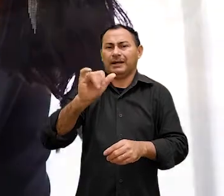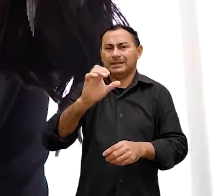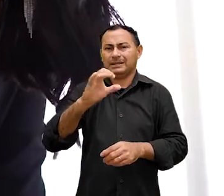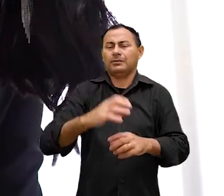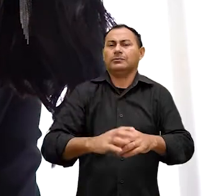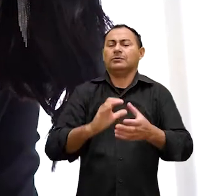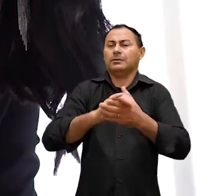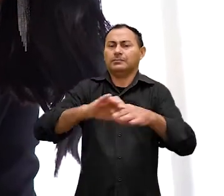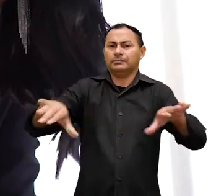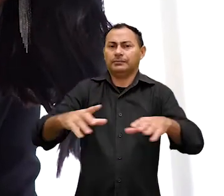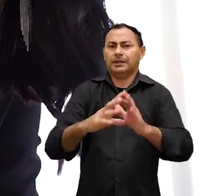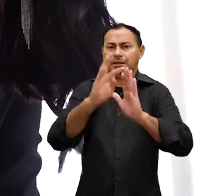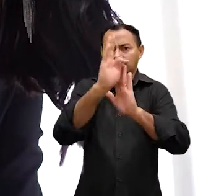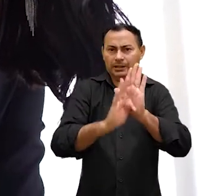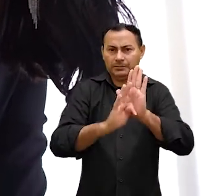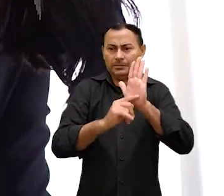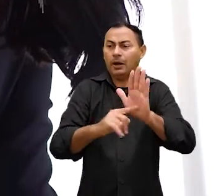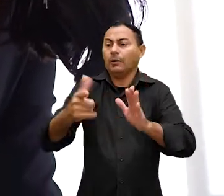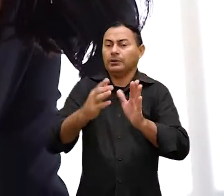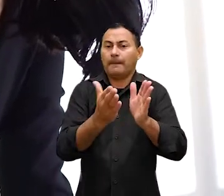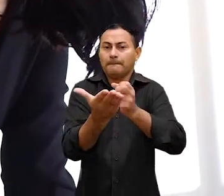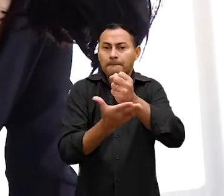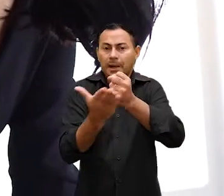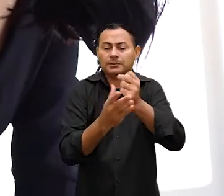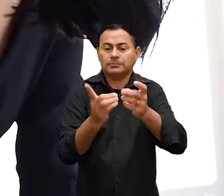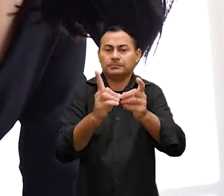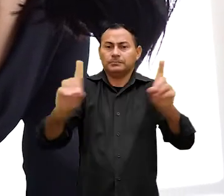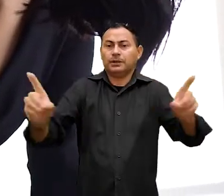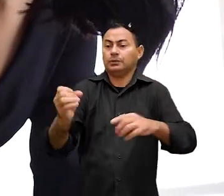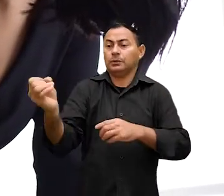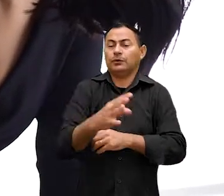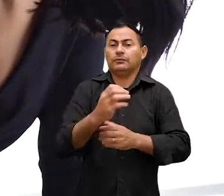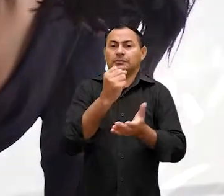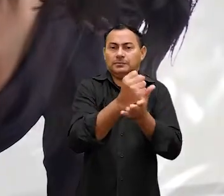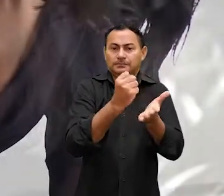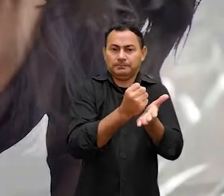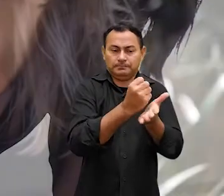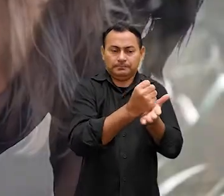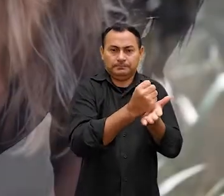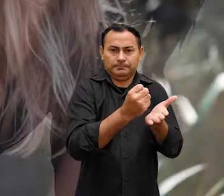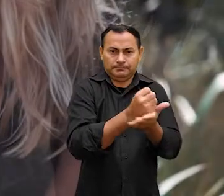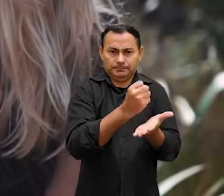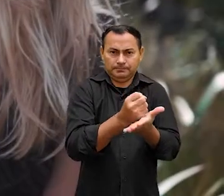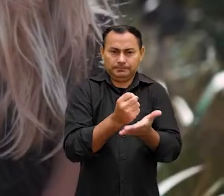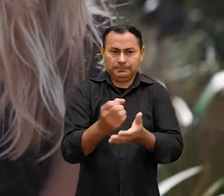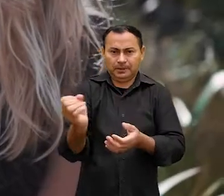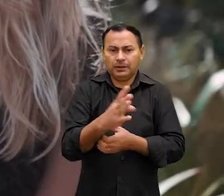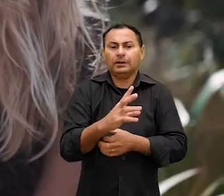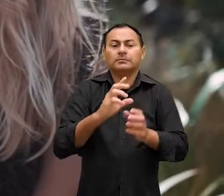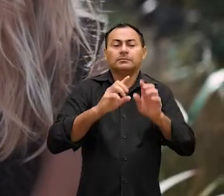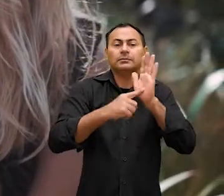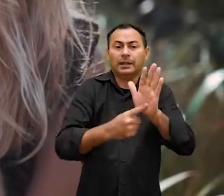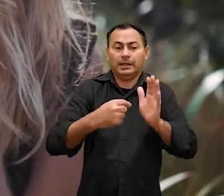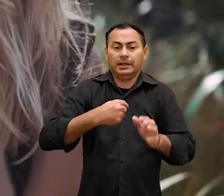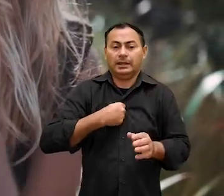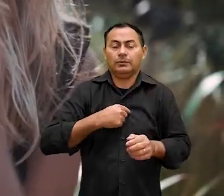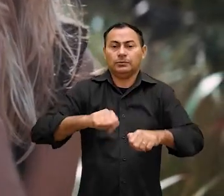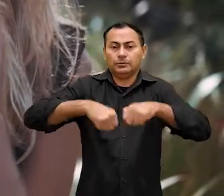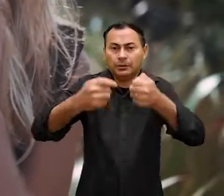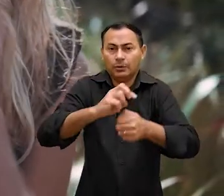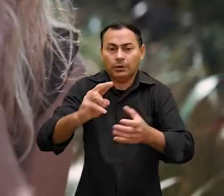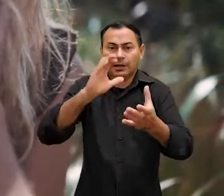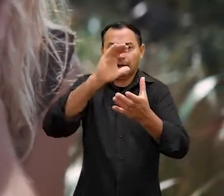de um cônjuge. Esse texto apresenta outra base para o divórcio no Novo Testamento. Esta base é para a situação que eu